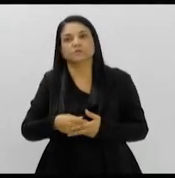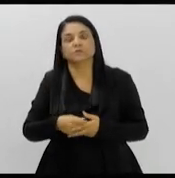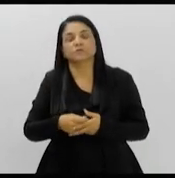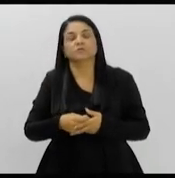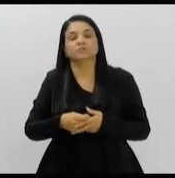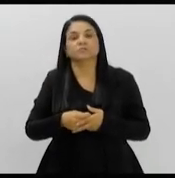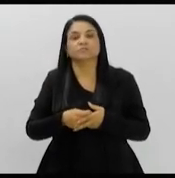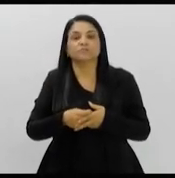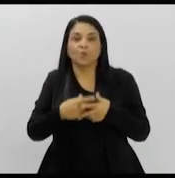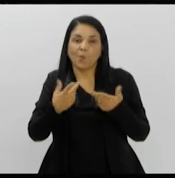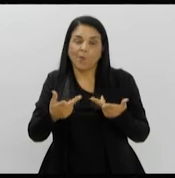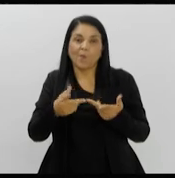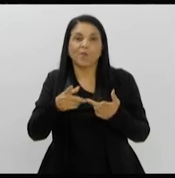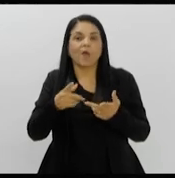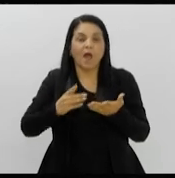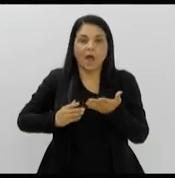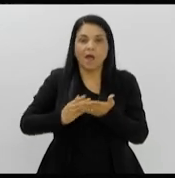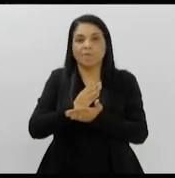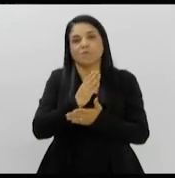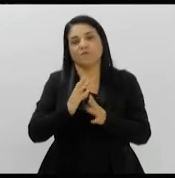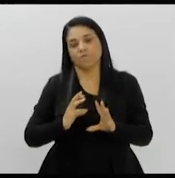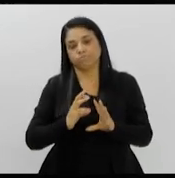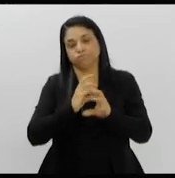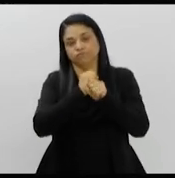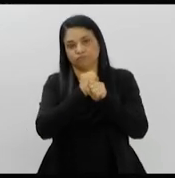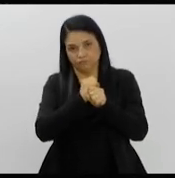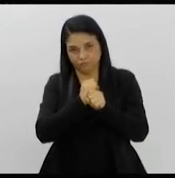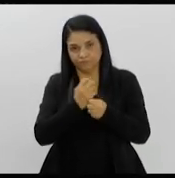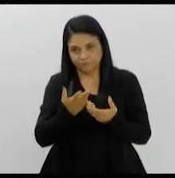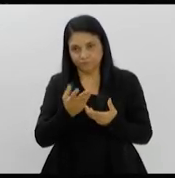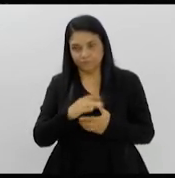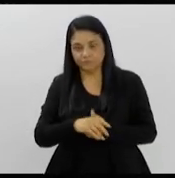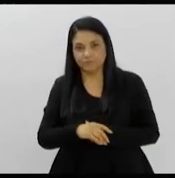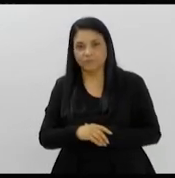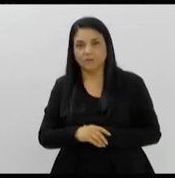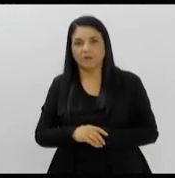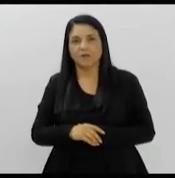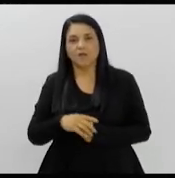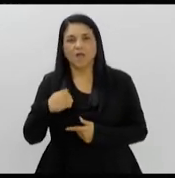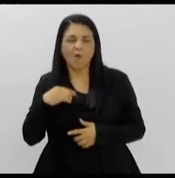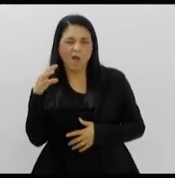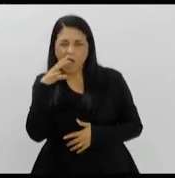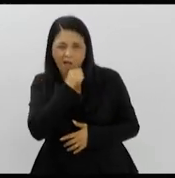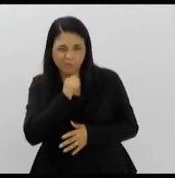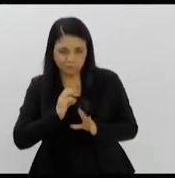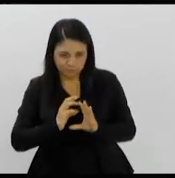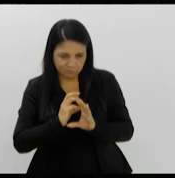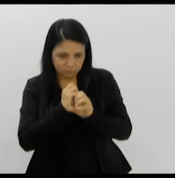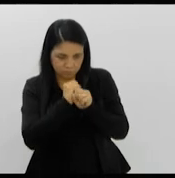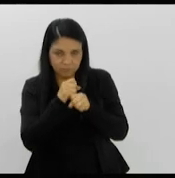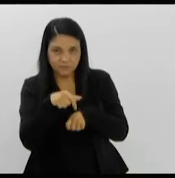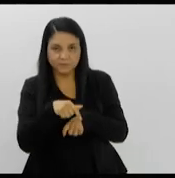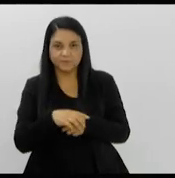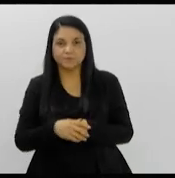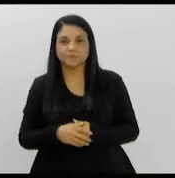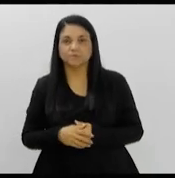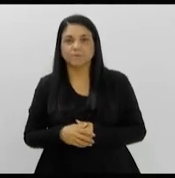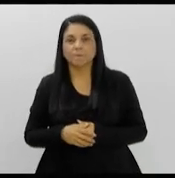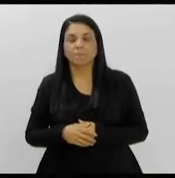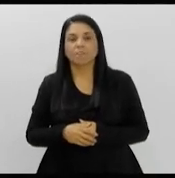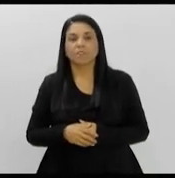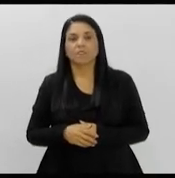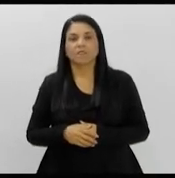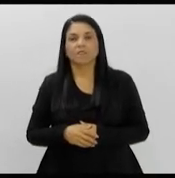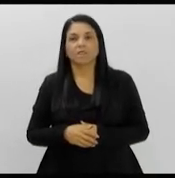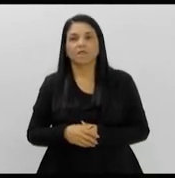fundamentos de aprovar as suas contas vamos fazer uma conta rápida senhora presidente gente se eu tenho